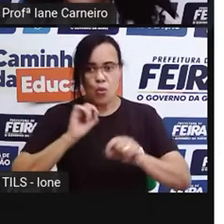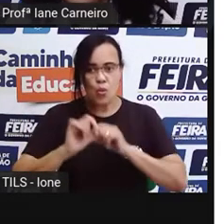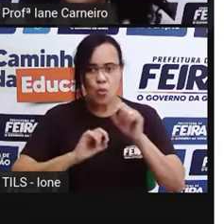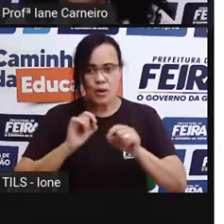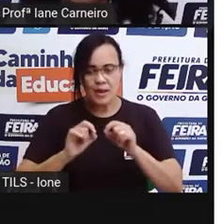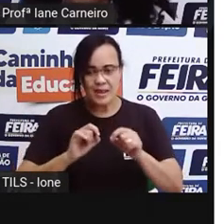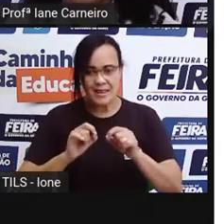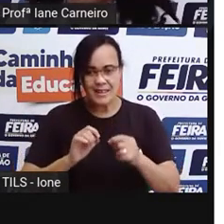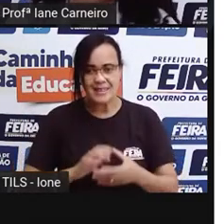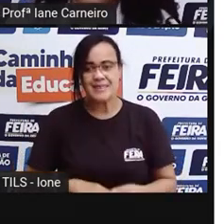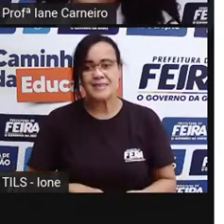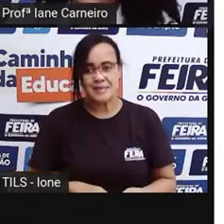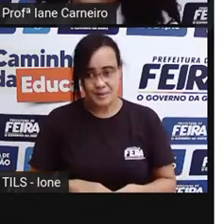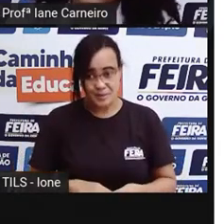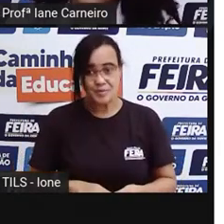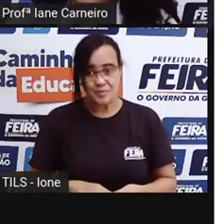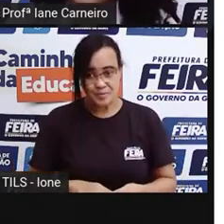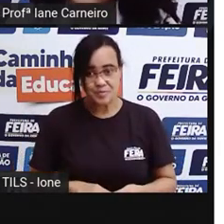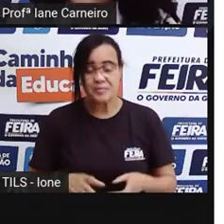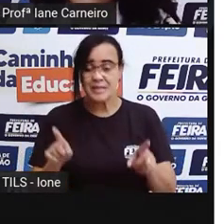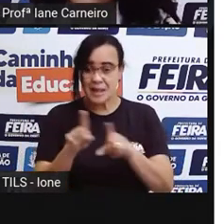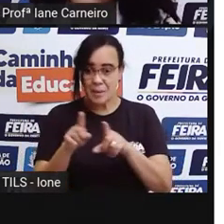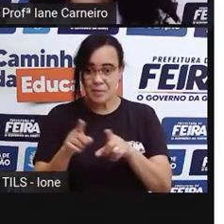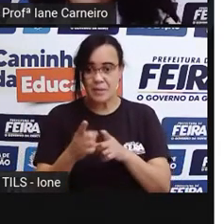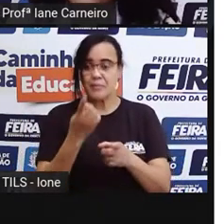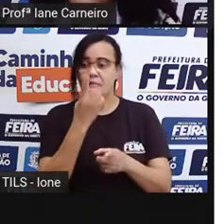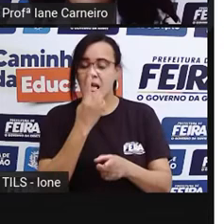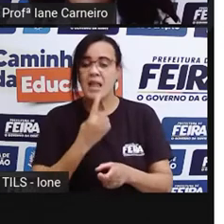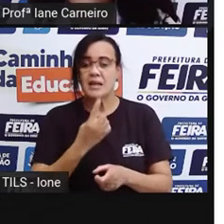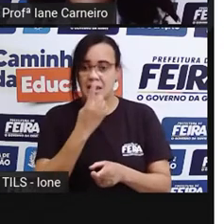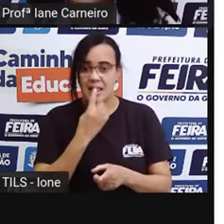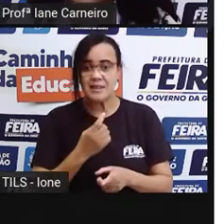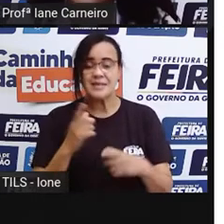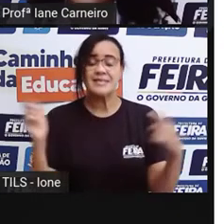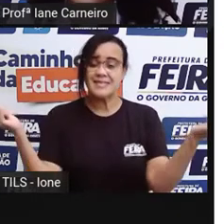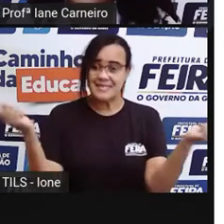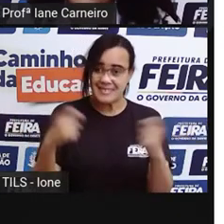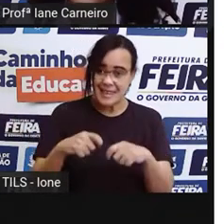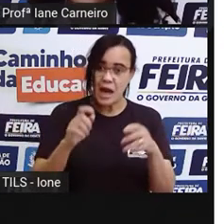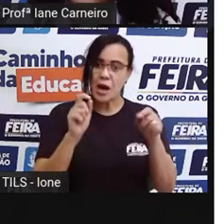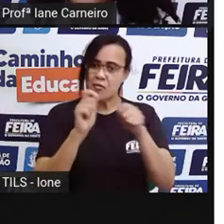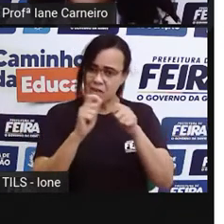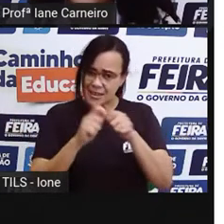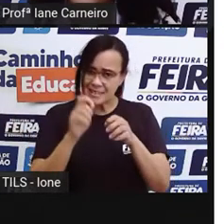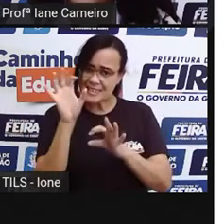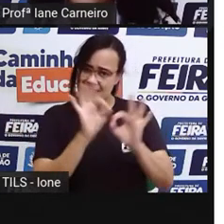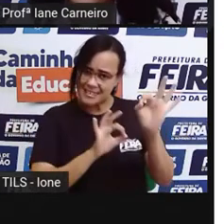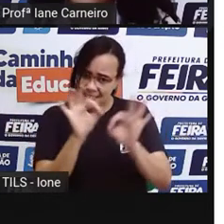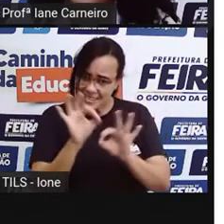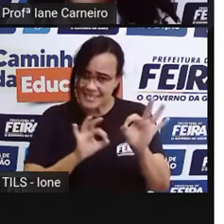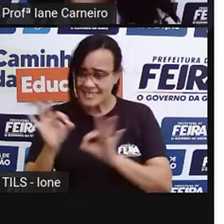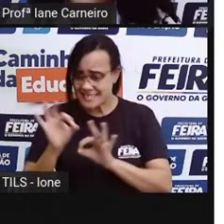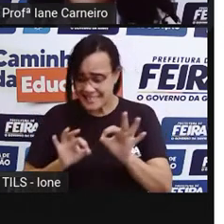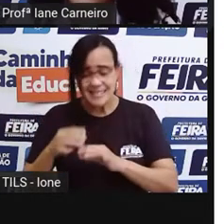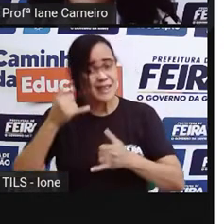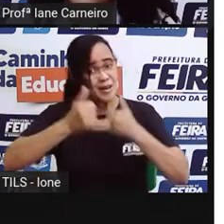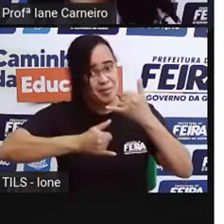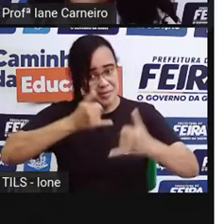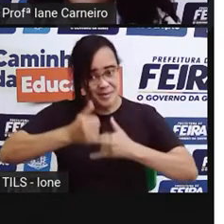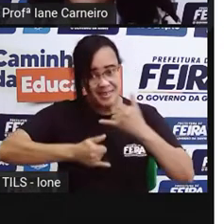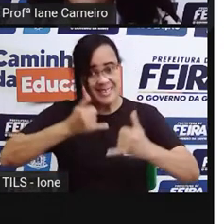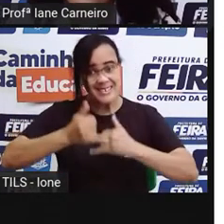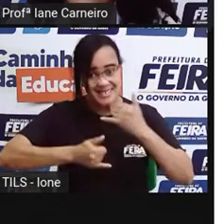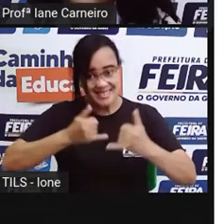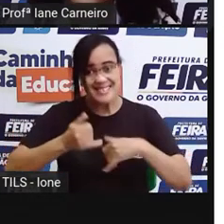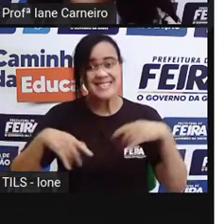com palito de picolé. Então, olha só que legal. Então, aqui ó, ela usou, a pessoa usou 1, 2,